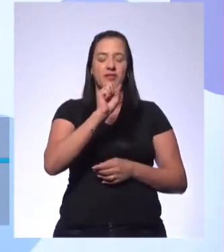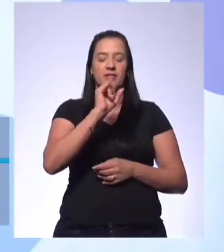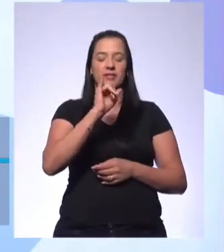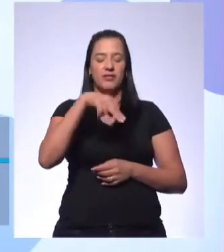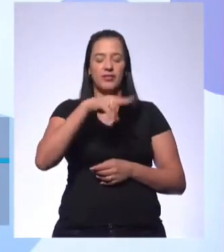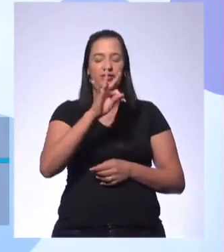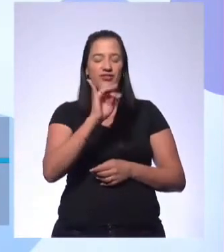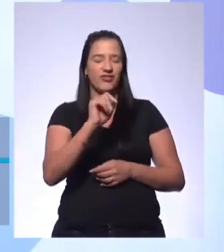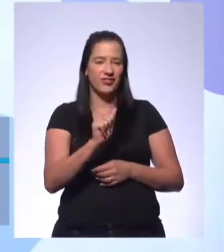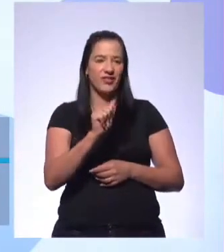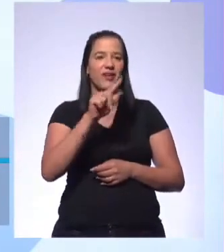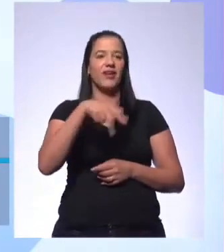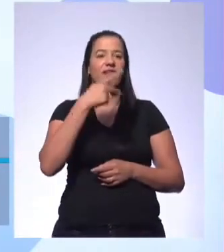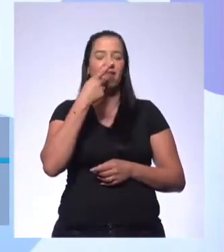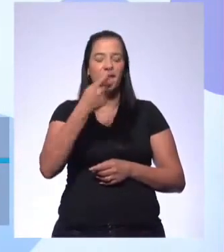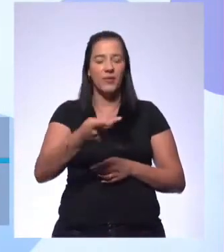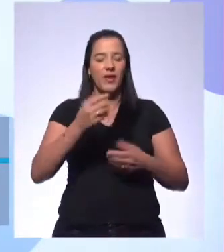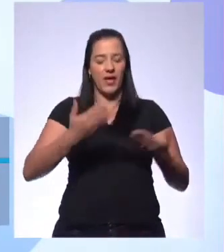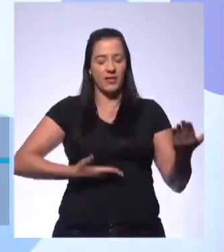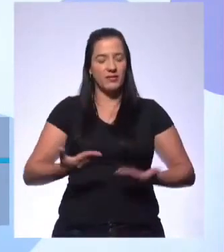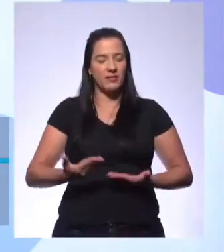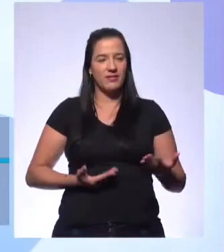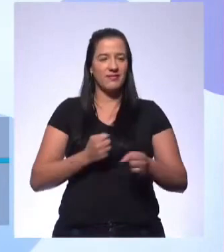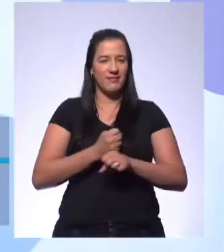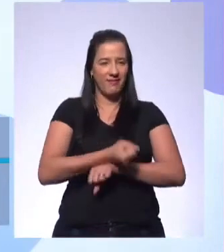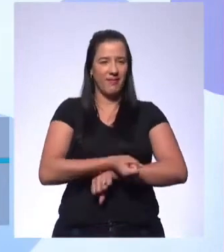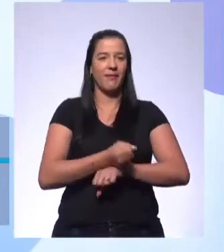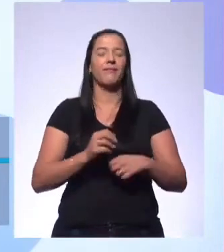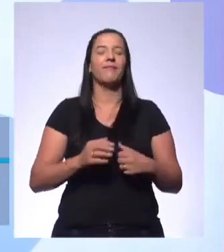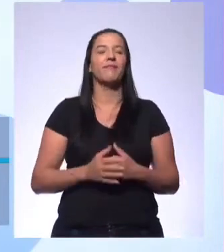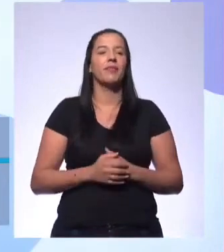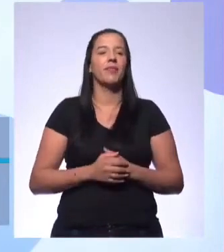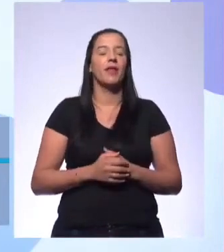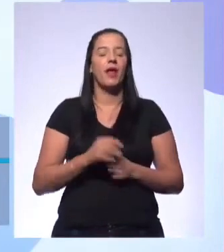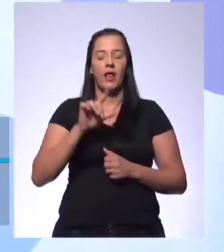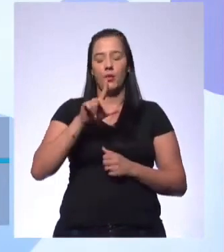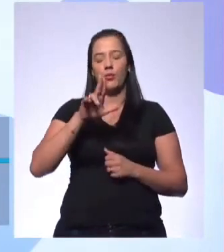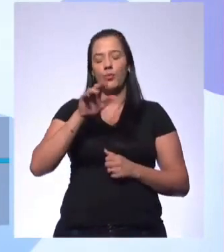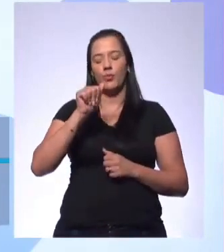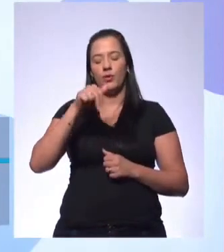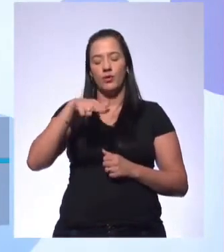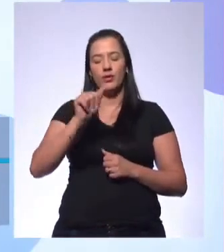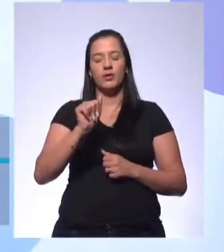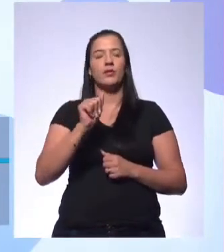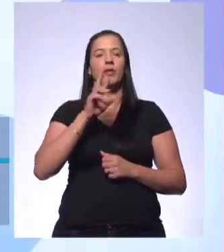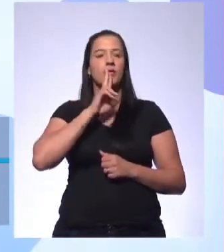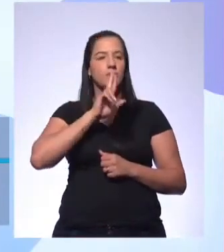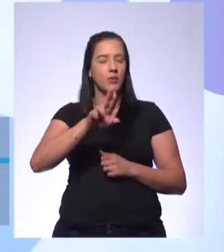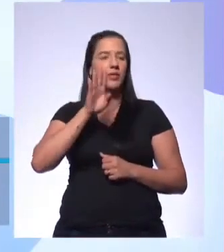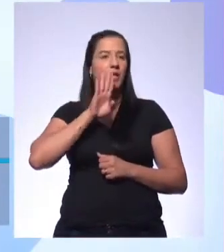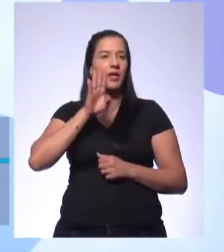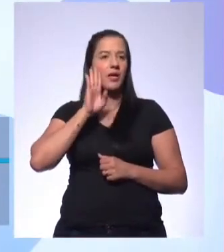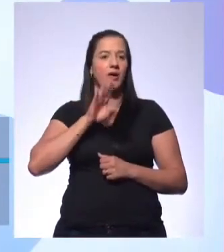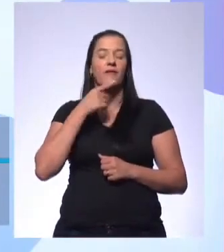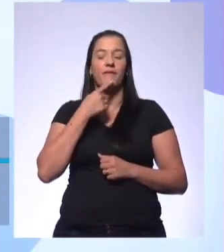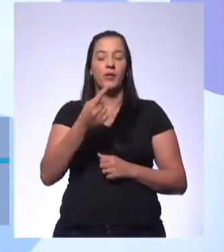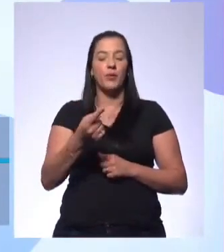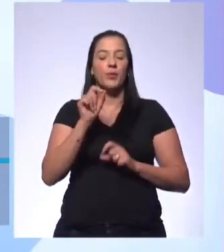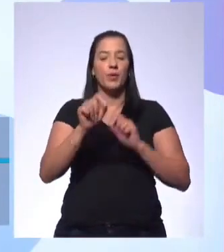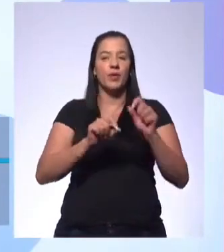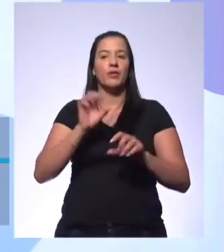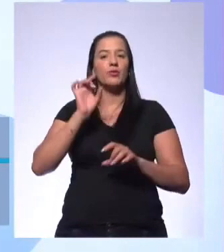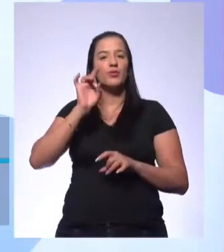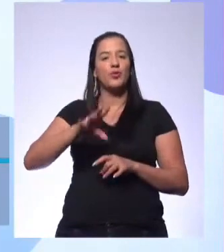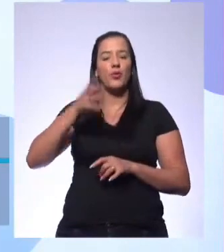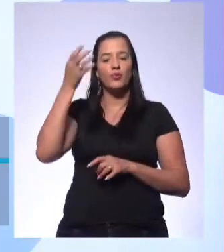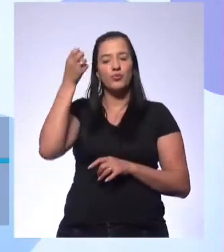sexual. O Gabriel, escrava. A Luana, ela faz uma resposta bem legal. Ela fala, só servia para servir os brancos